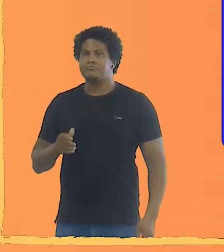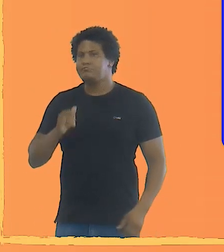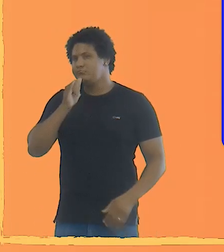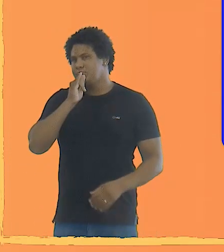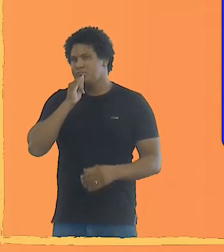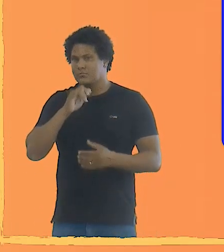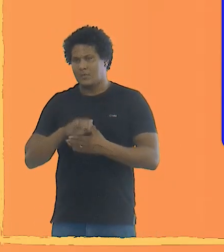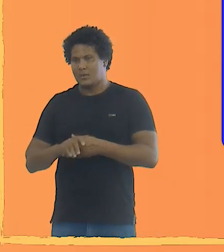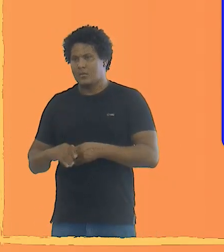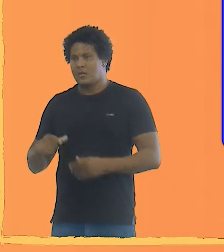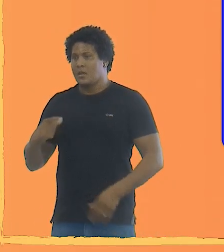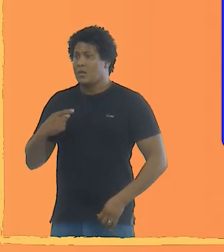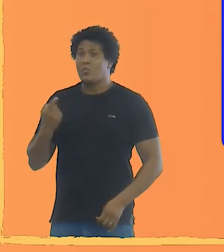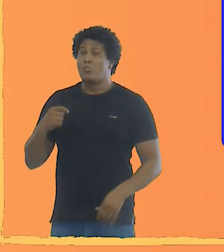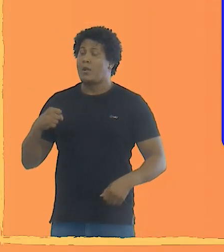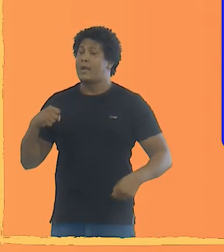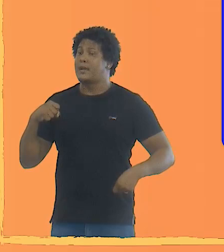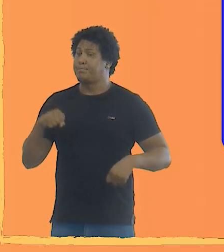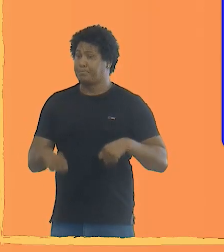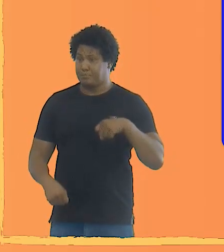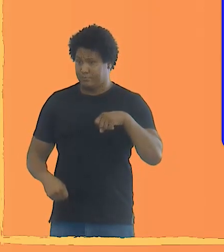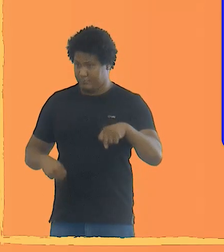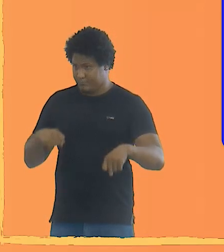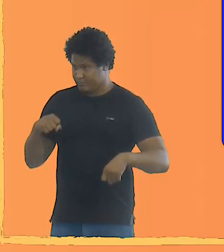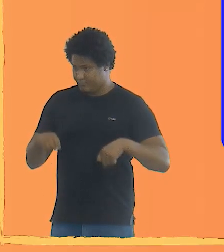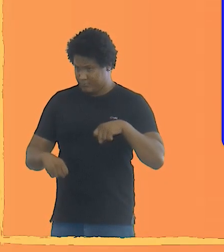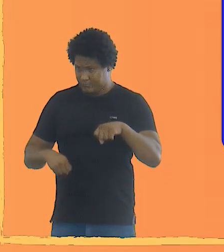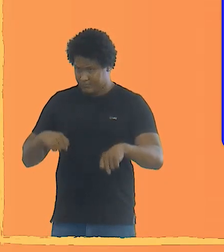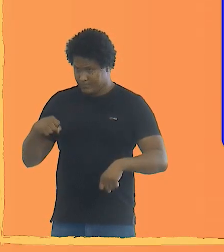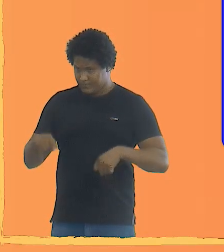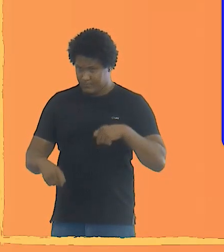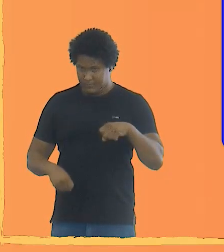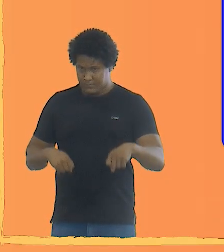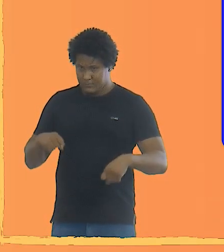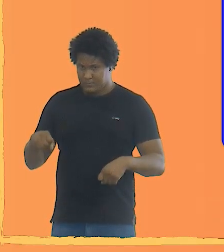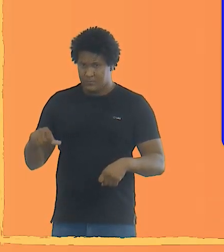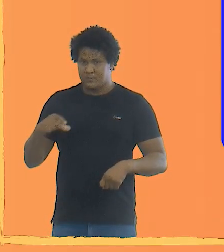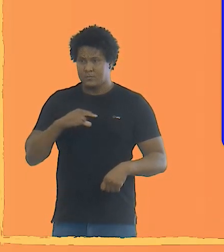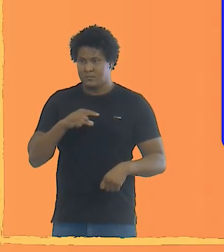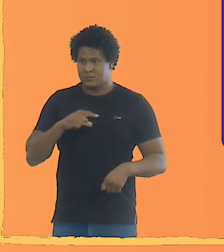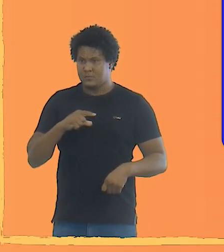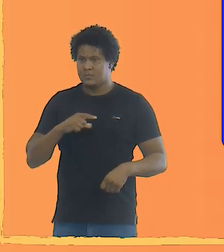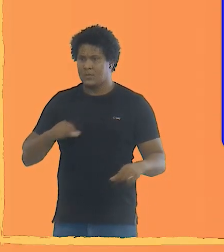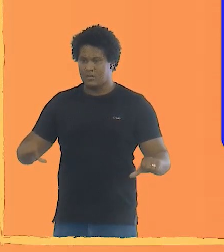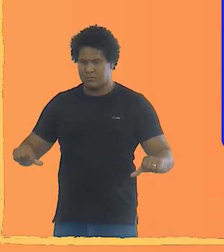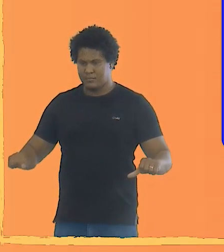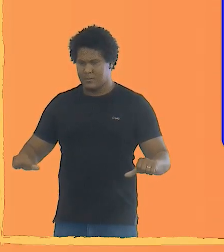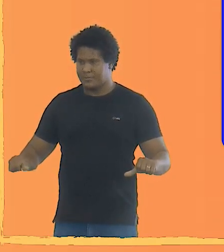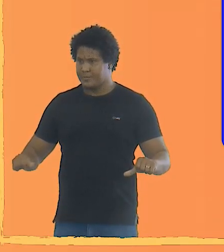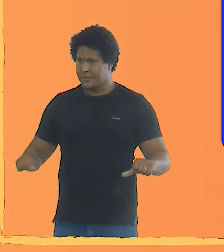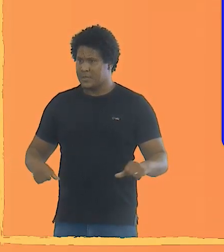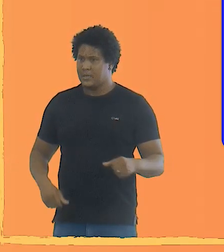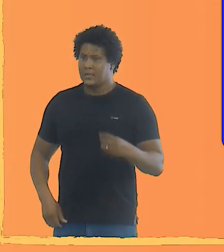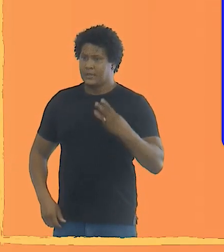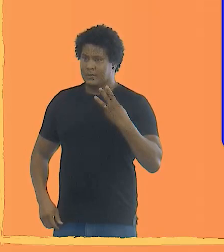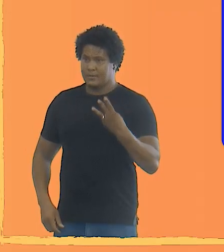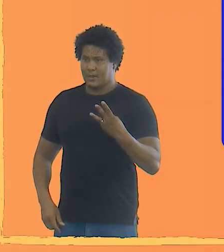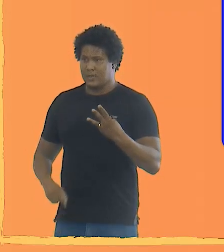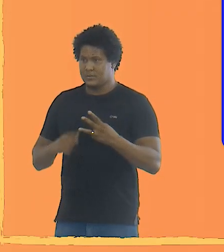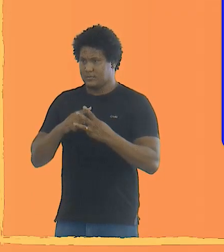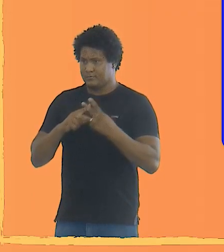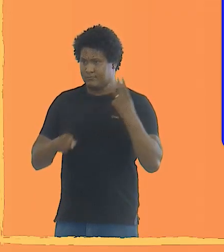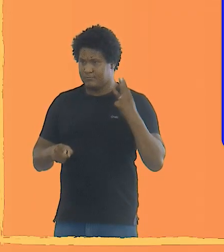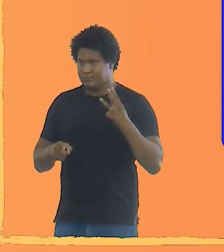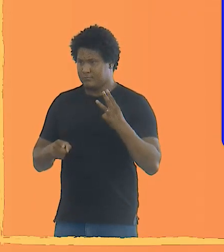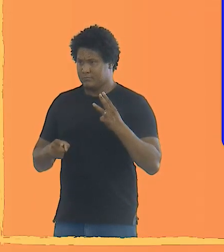uma bicicleta de marchas tem 3 engrenagens na coroa que giram com o pedal